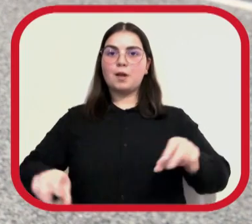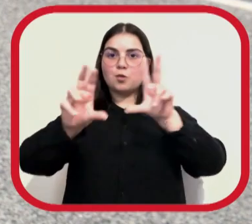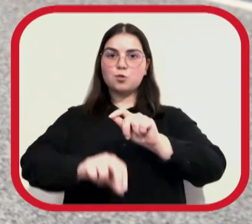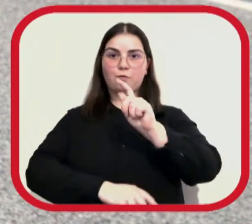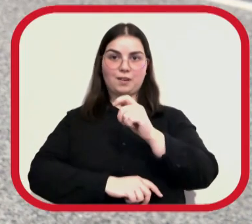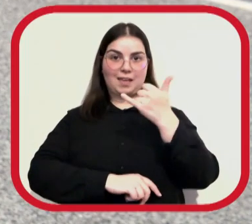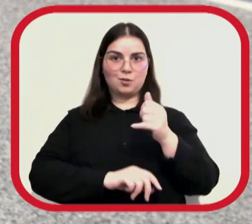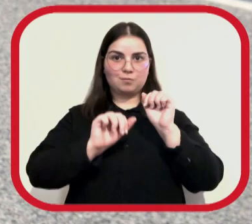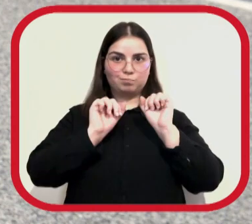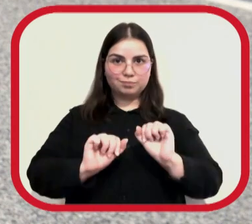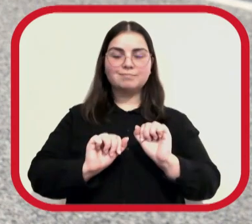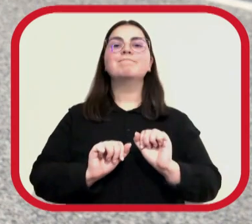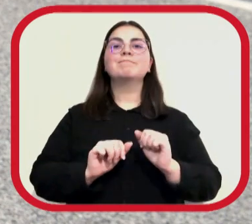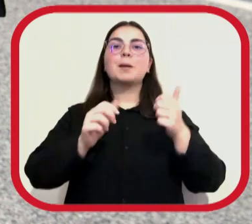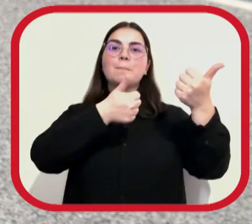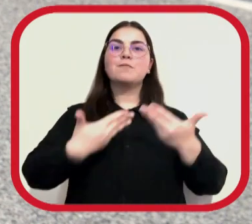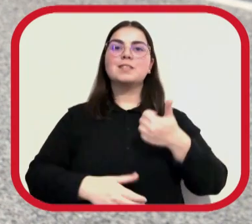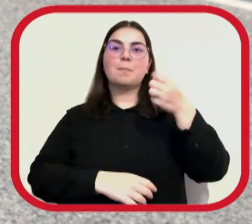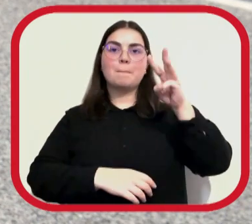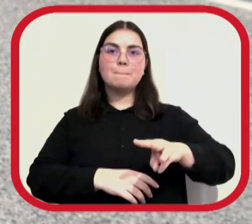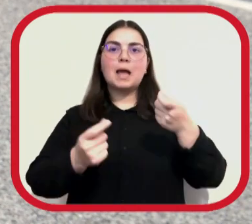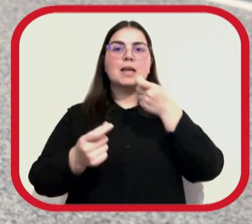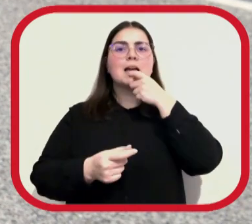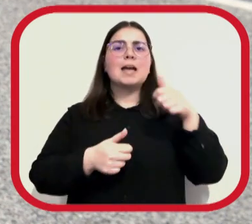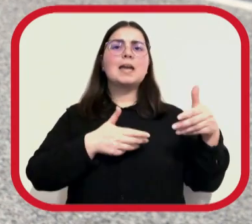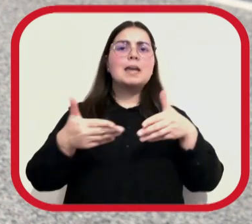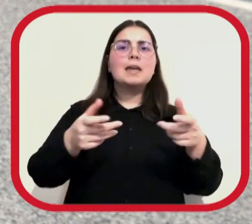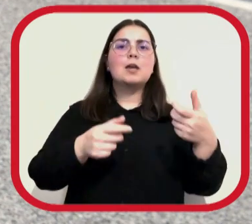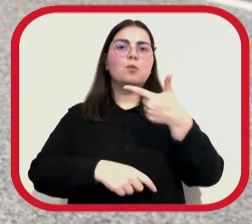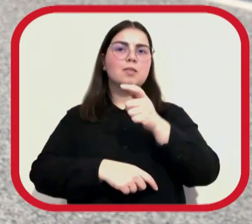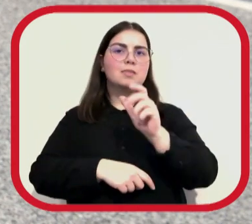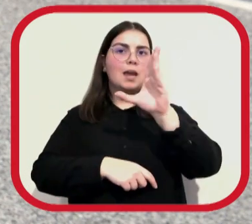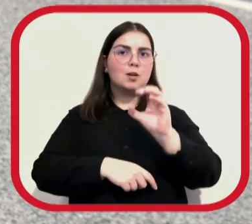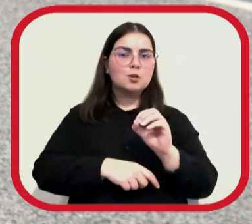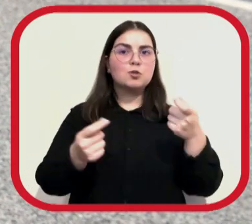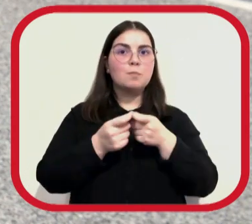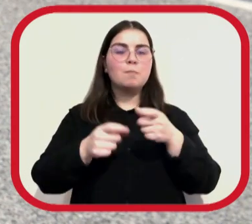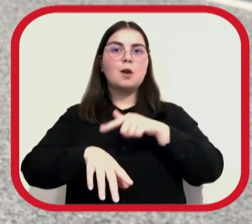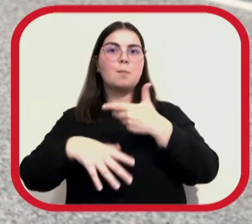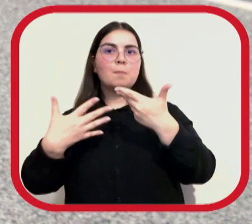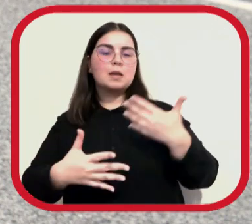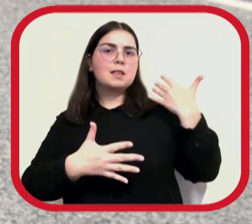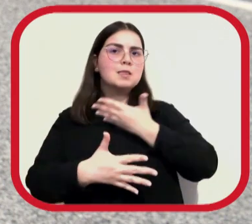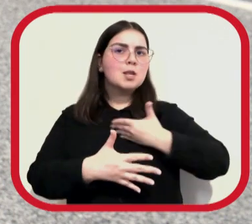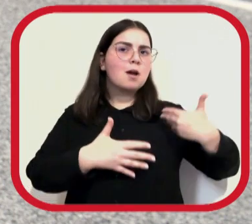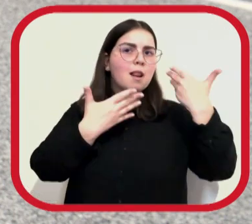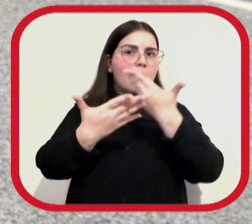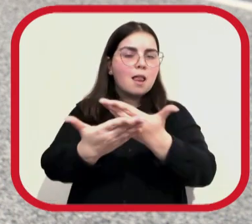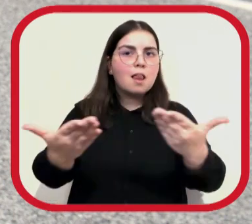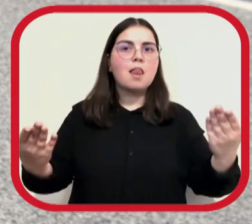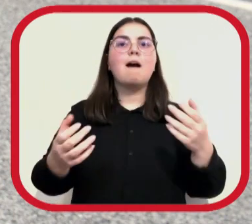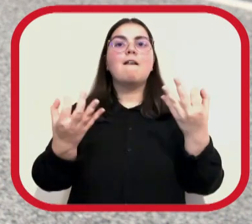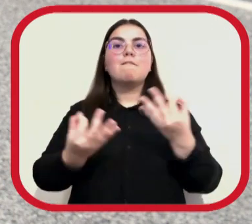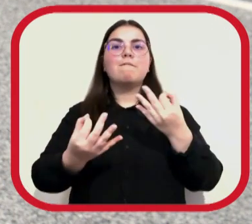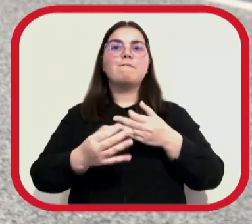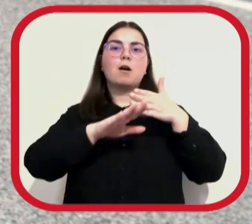Começa agora um novo episódio do E2. Bem-vindos a Belém. Localizado às margens do Rio Tejo, o lugar onde o presente e o passado se encontram, o bairro